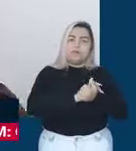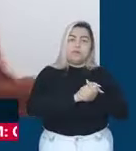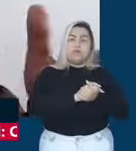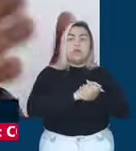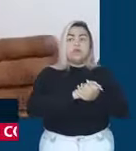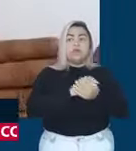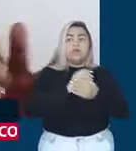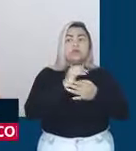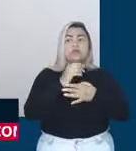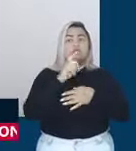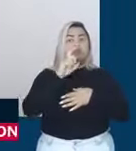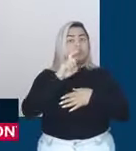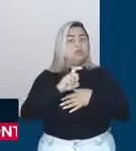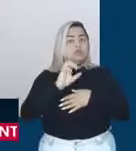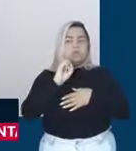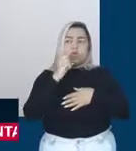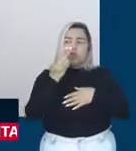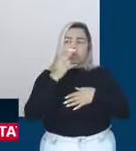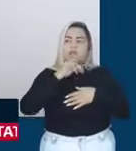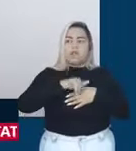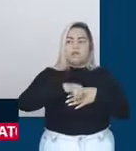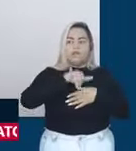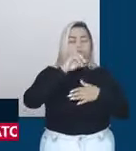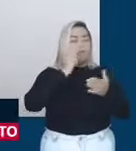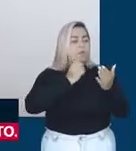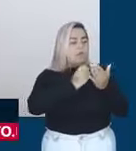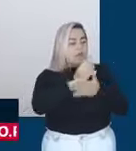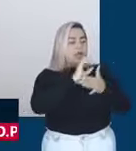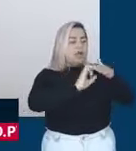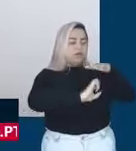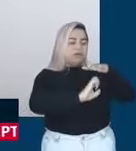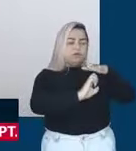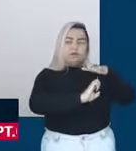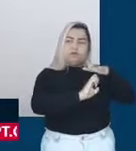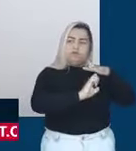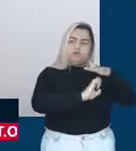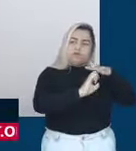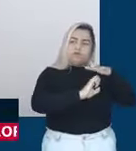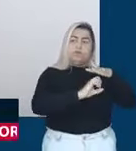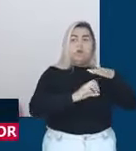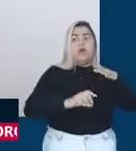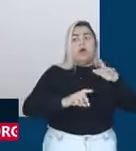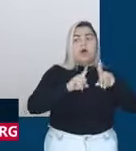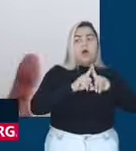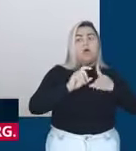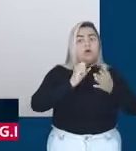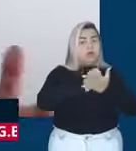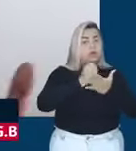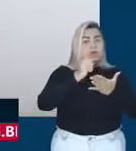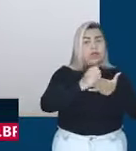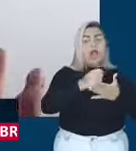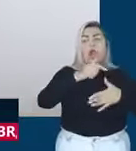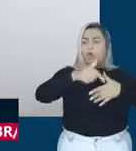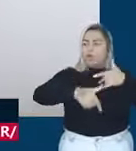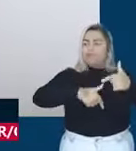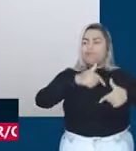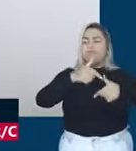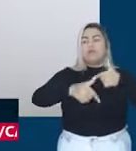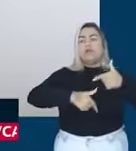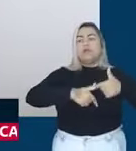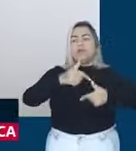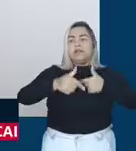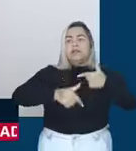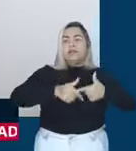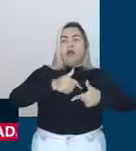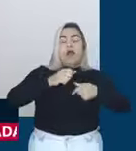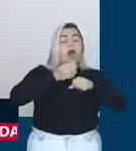ou Y, paga a empresa que é a dona da terceirização e o trabalhador ganha miséria e fica lá sob regime